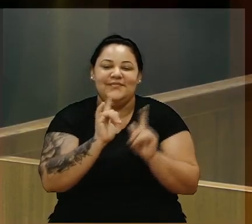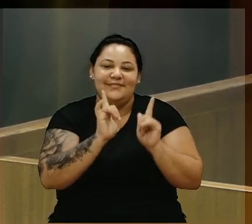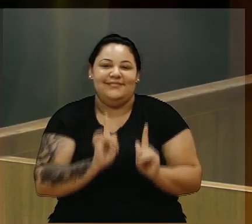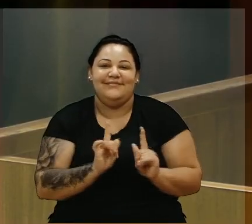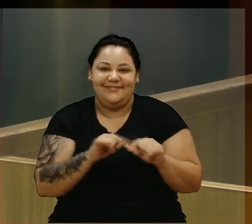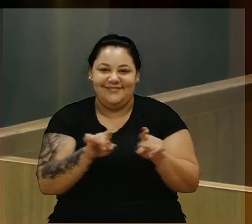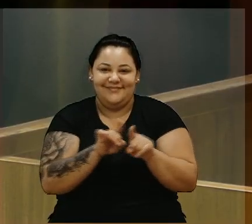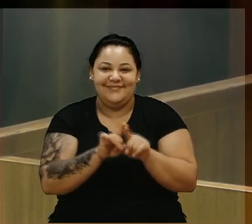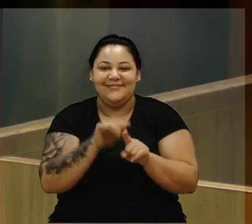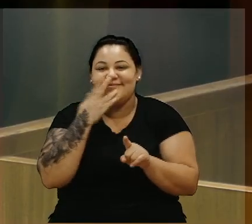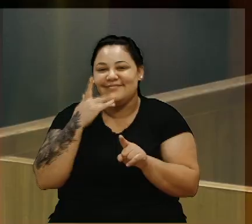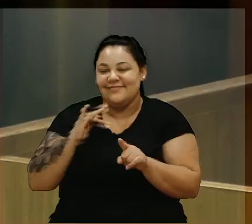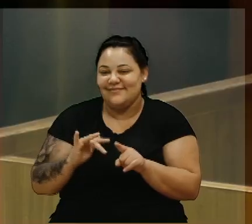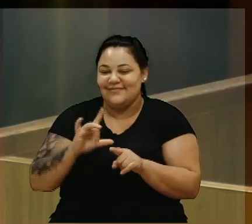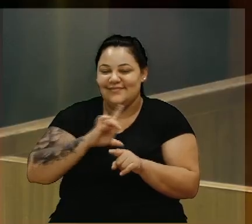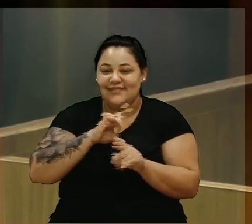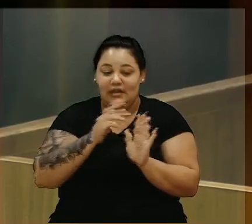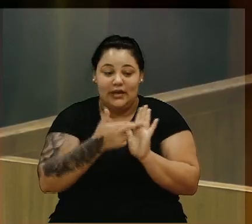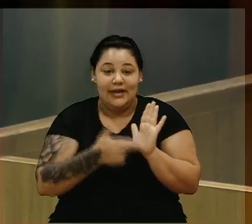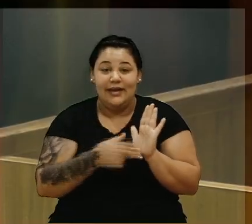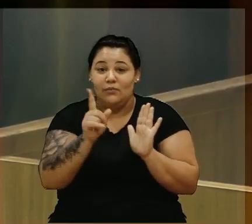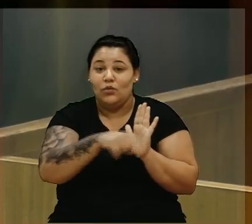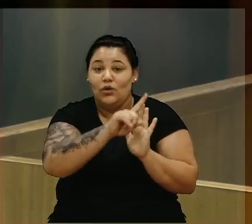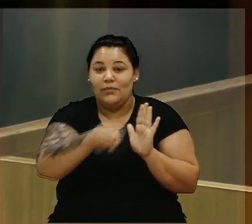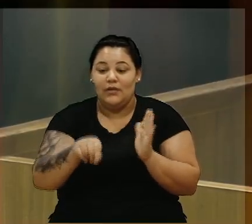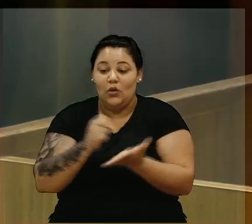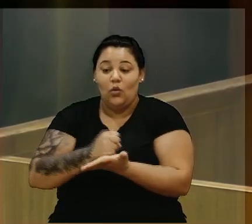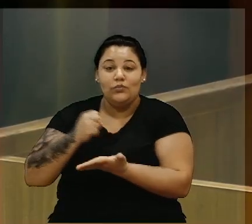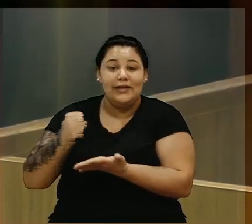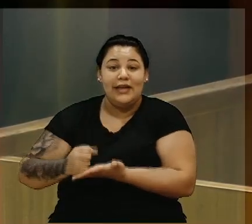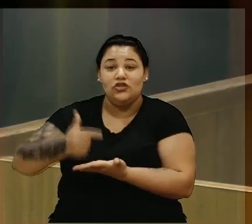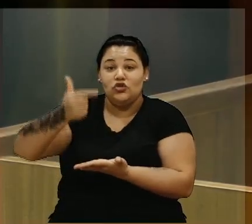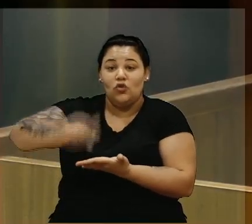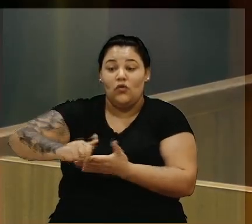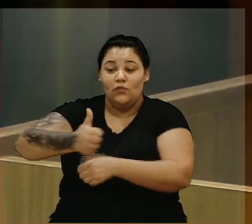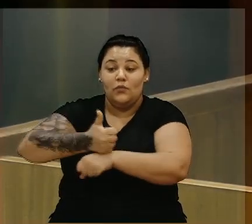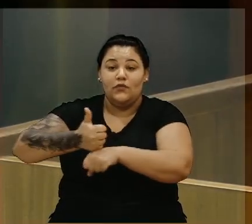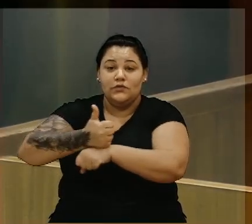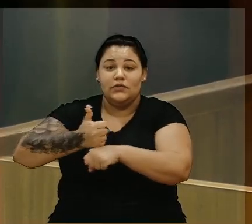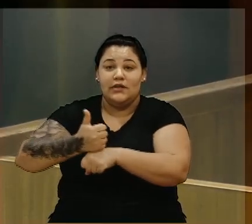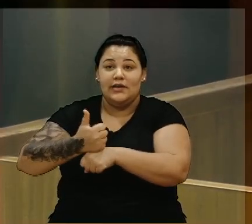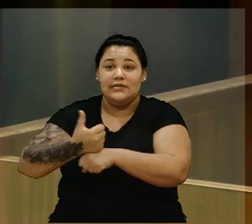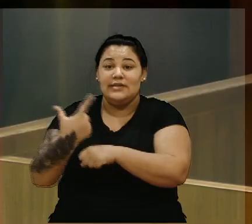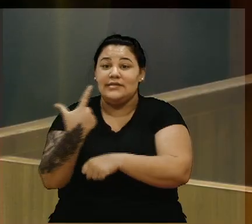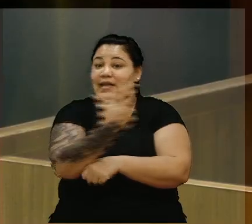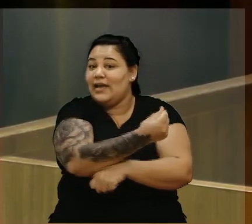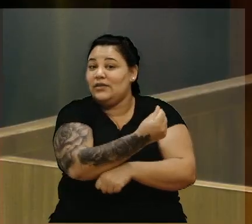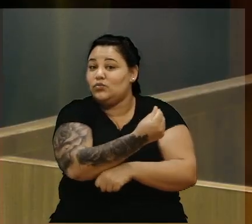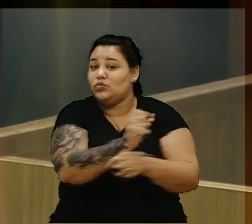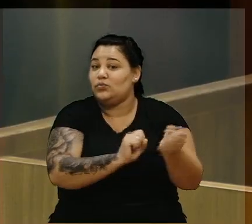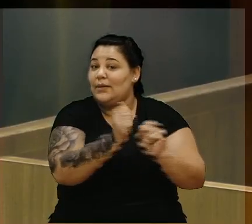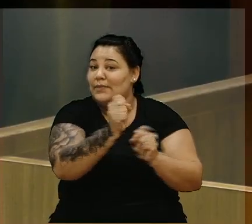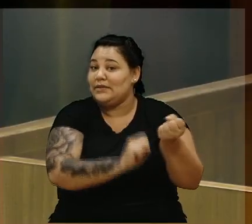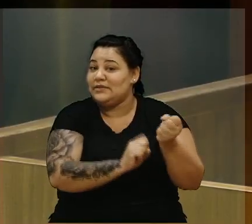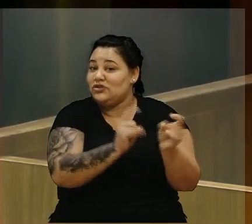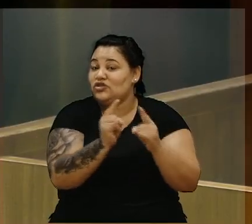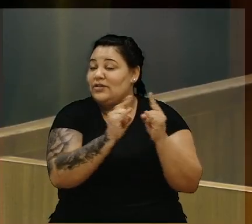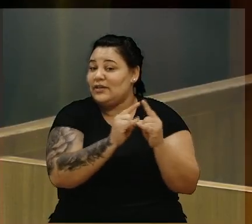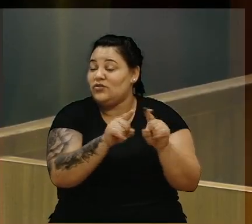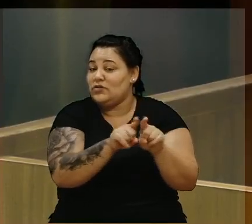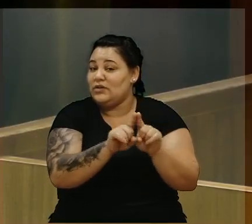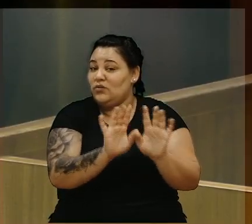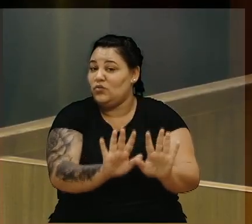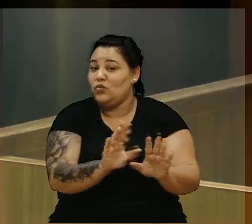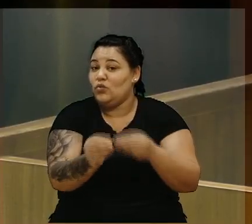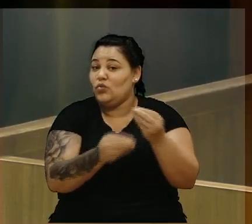existe uma normativa que proíbe a recontratação das profissionais que foram desligadas de uma entidade. Como também já foi comentado, atualmente